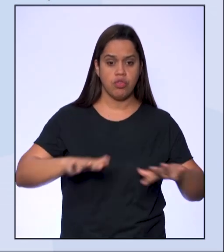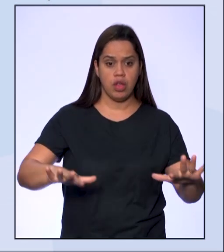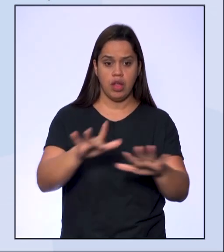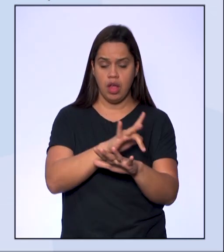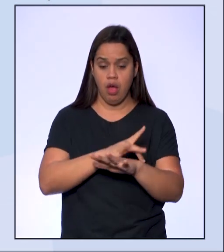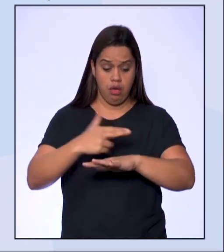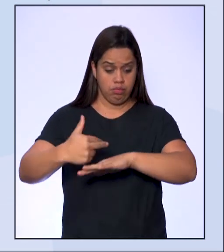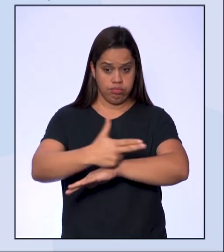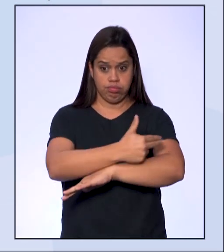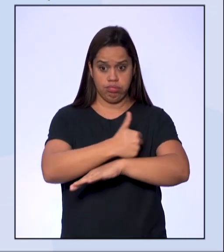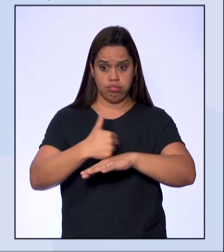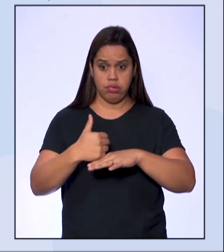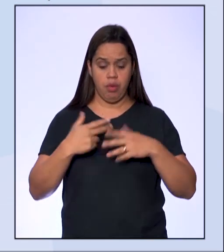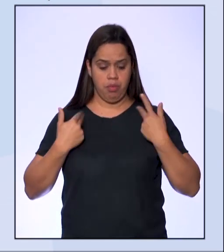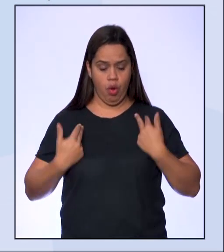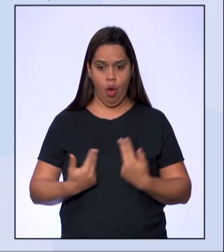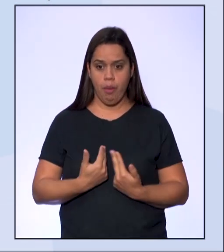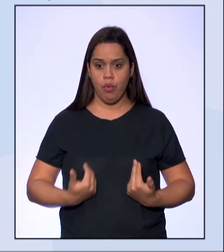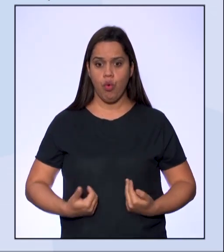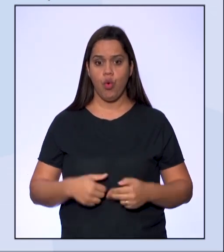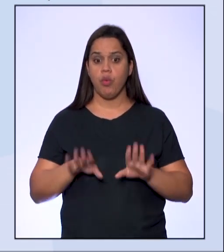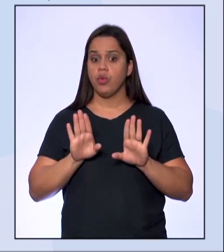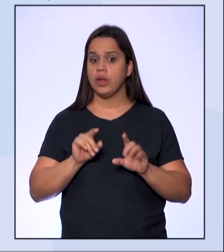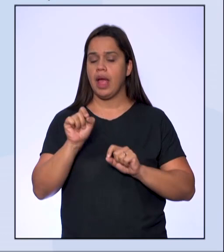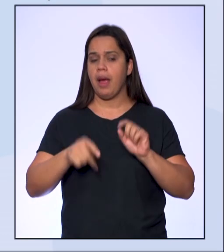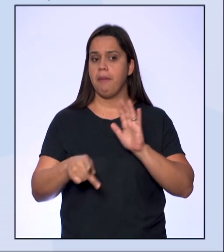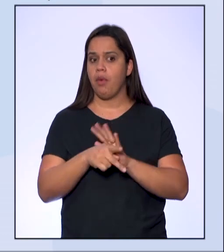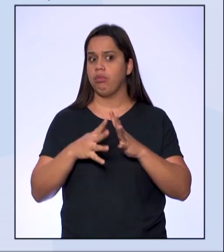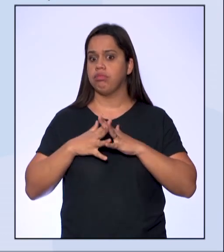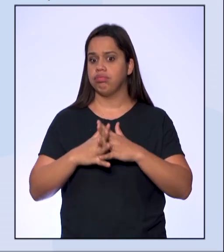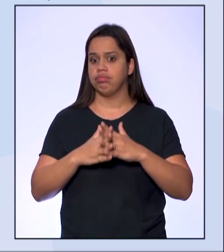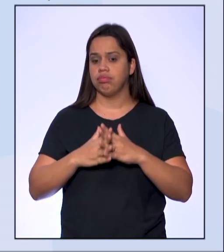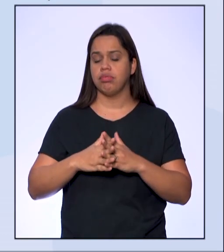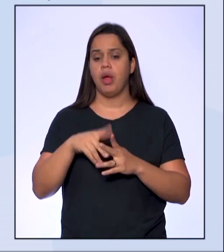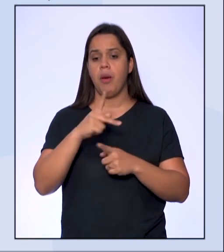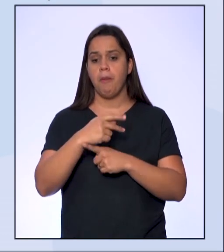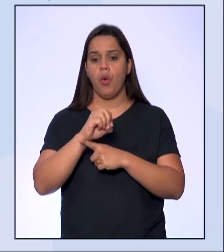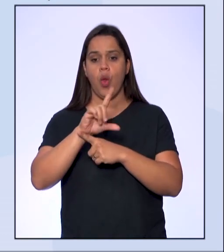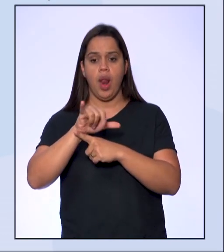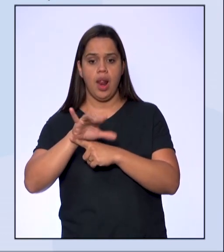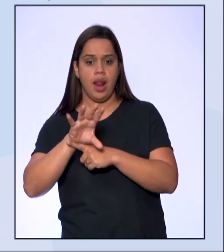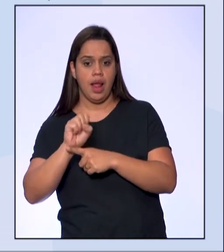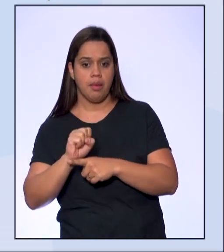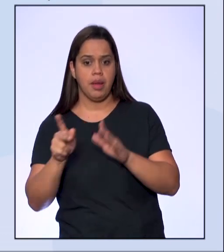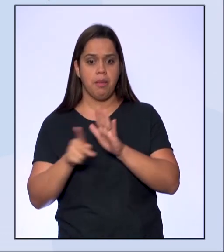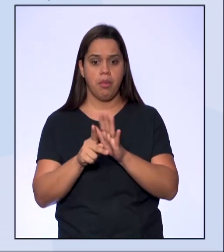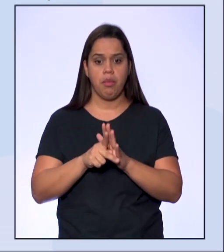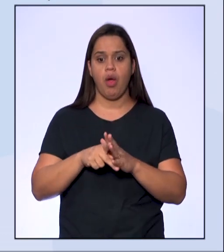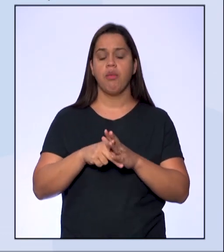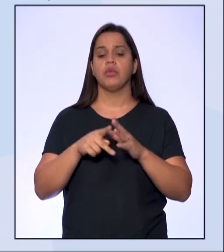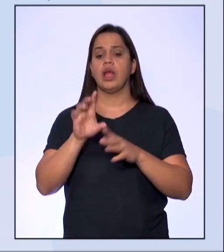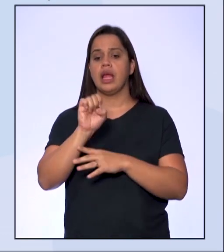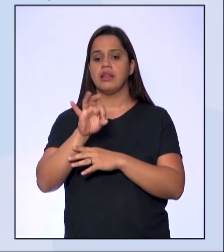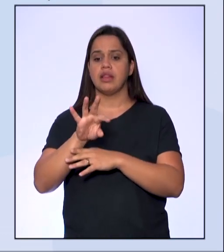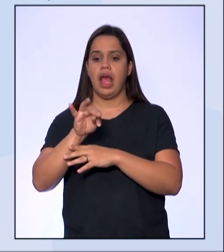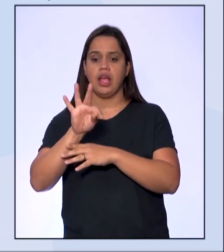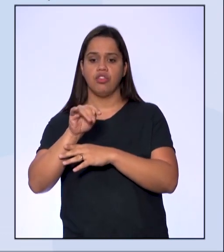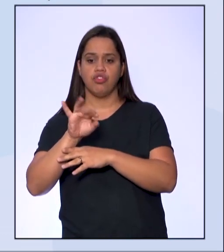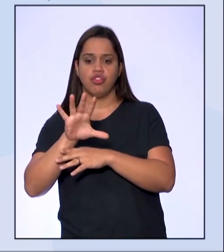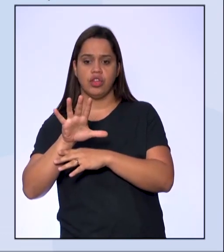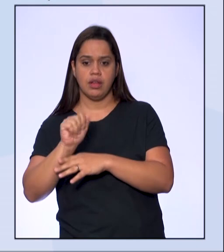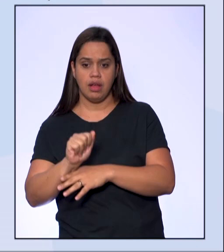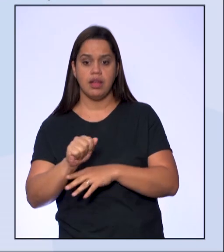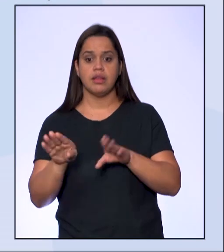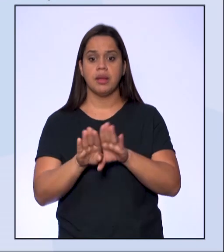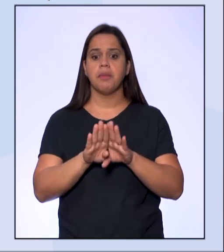suscitado polêmicas que transitam entre a estética, a identidade de grupos e o meio profissional. Dessas polêmicas, nem sempre